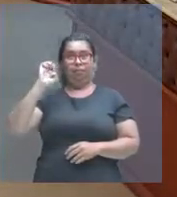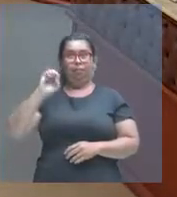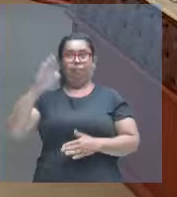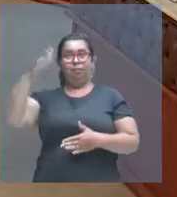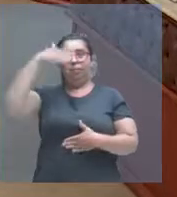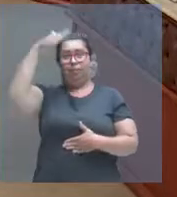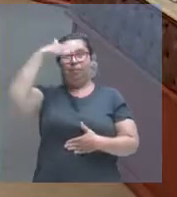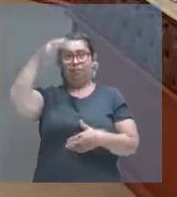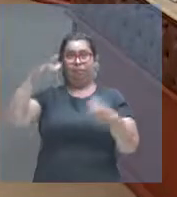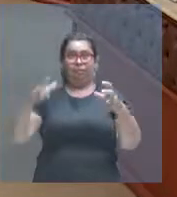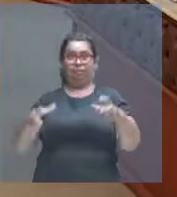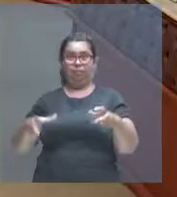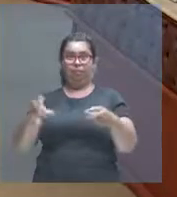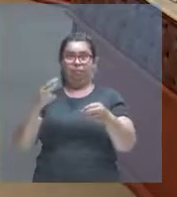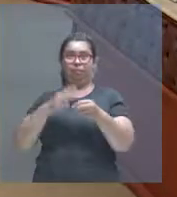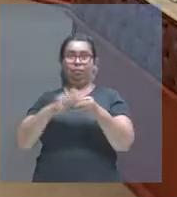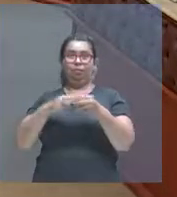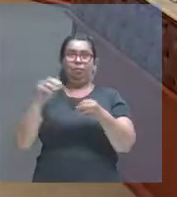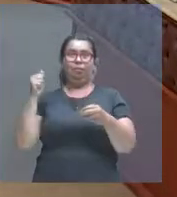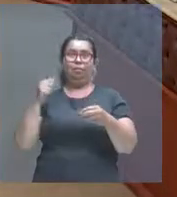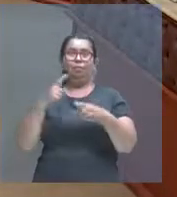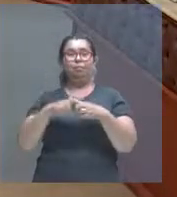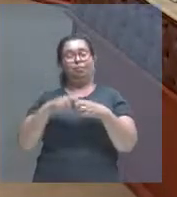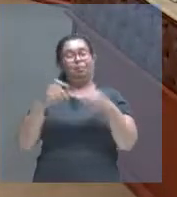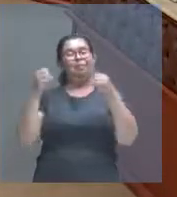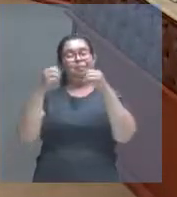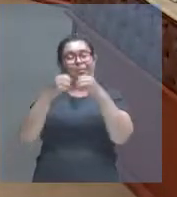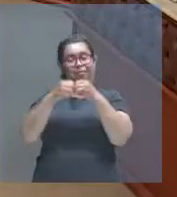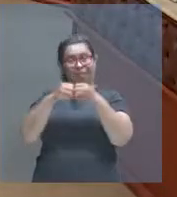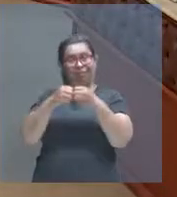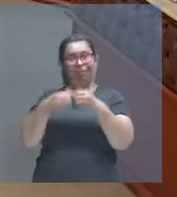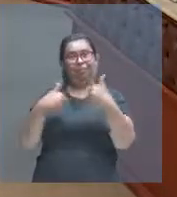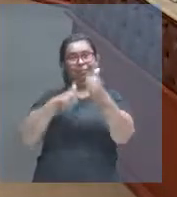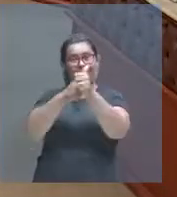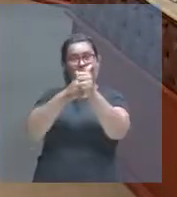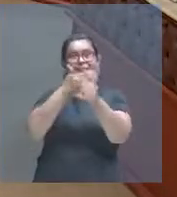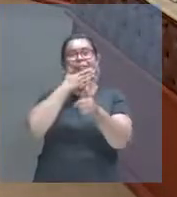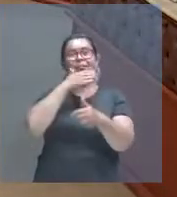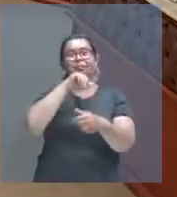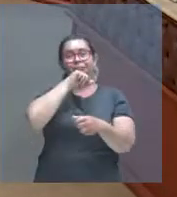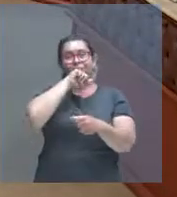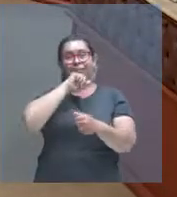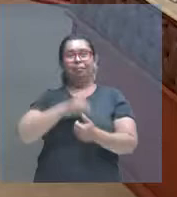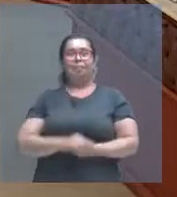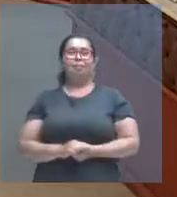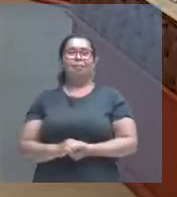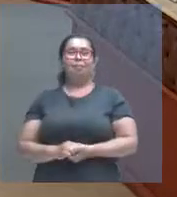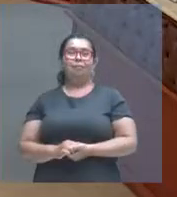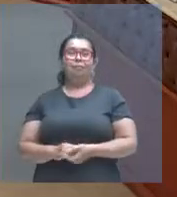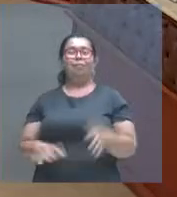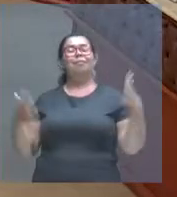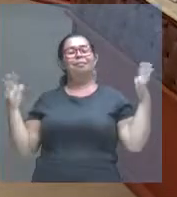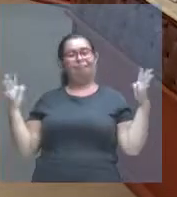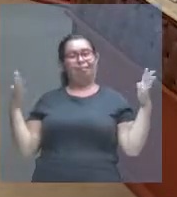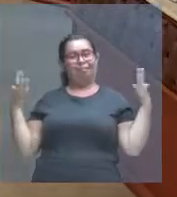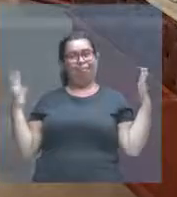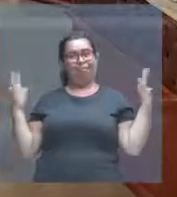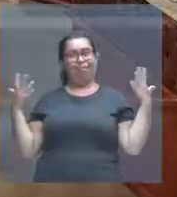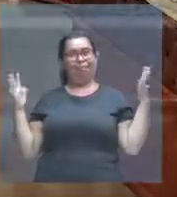de Assis, que ela também merece, né? Está acompanhando o pai. Uma salva de palmas